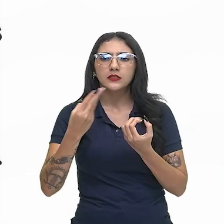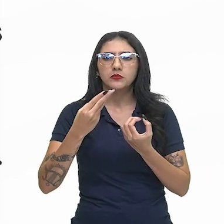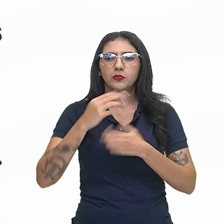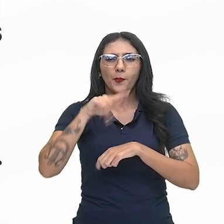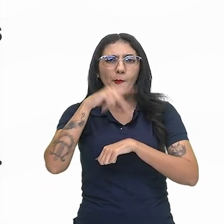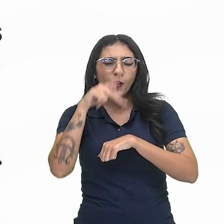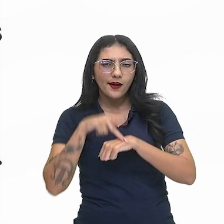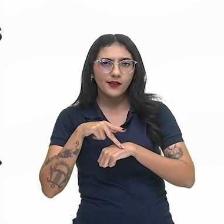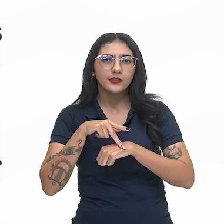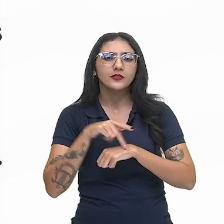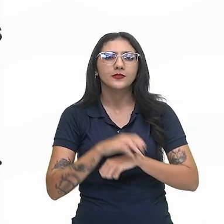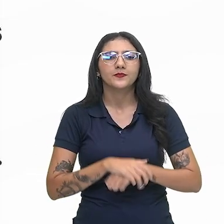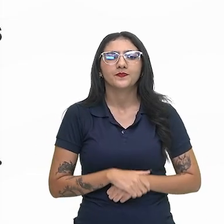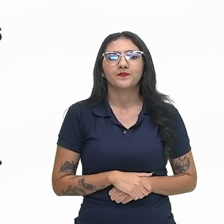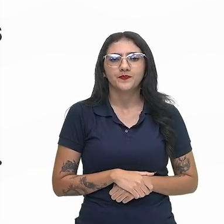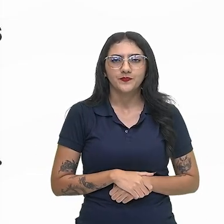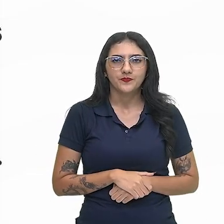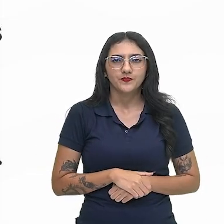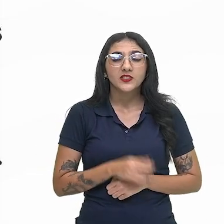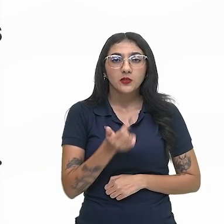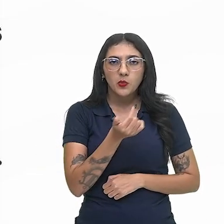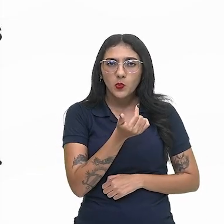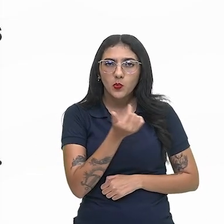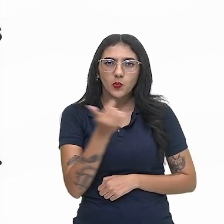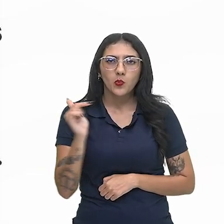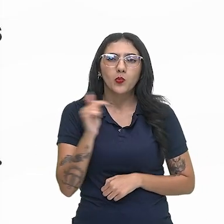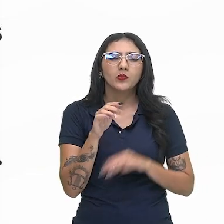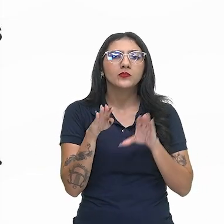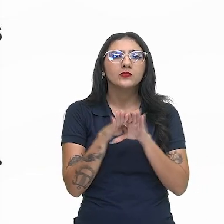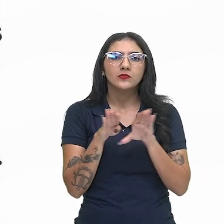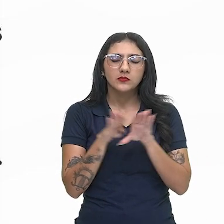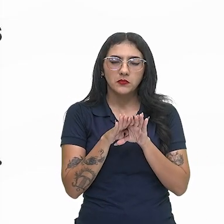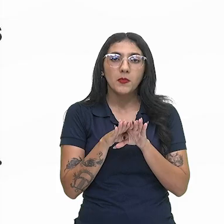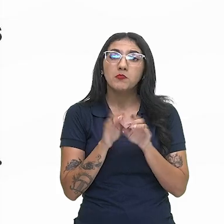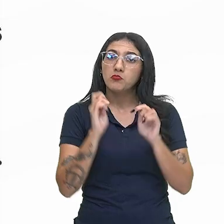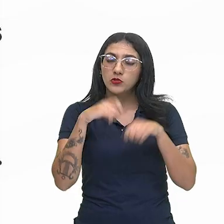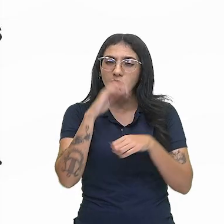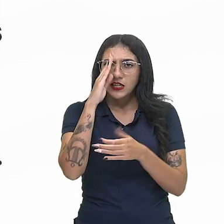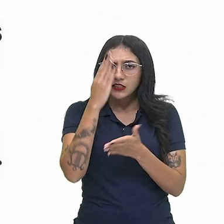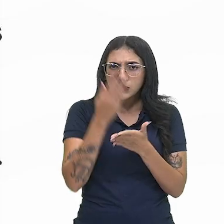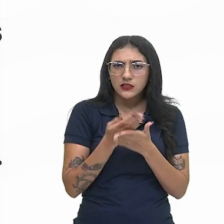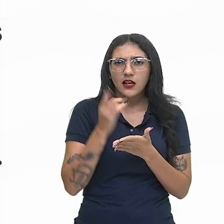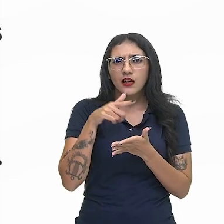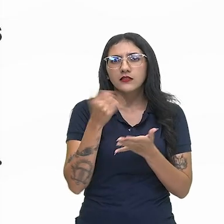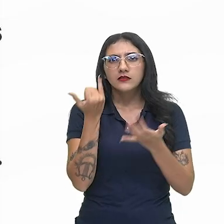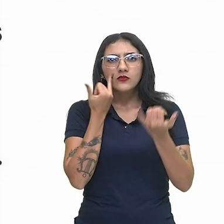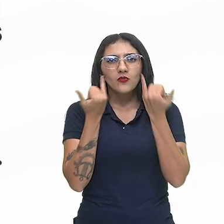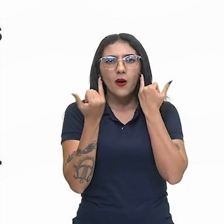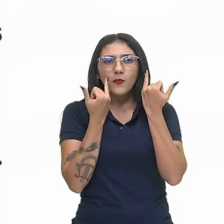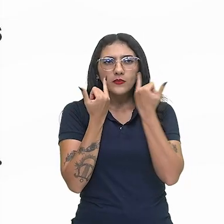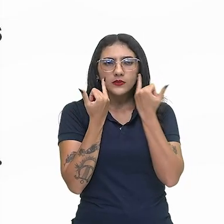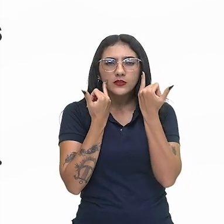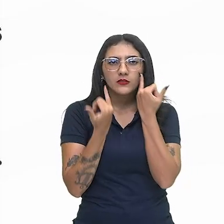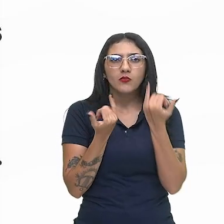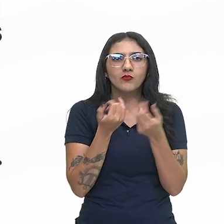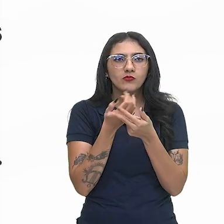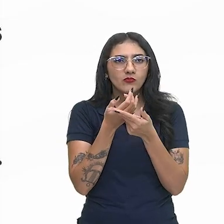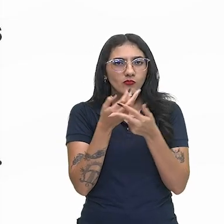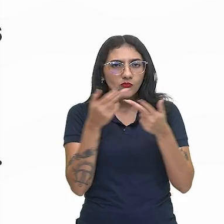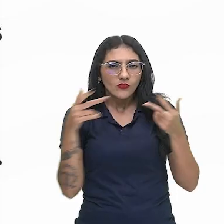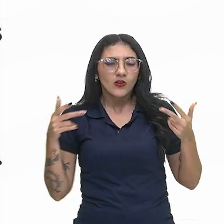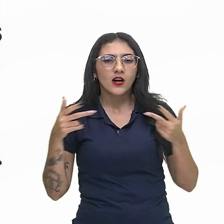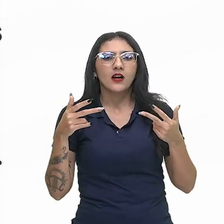moro. Outro órgão que também é confiável e uma fonte segura de dados